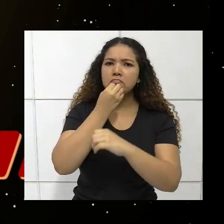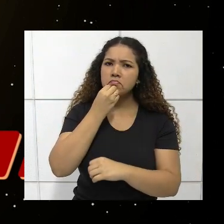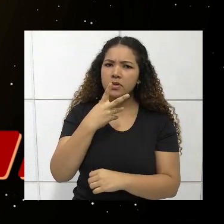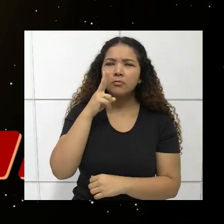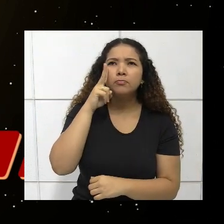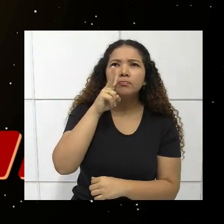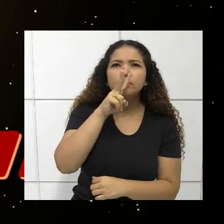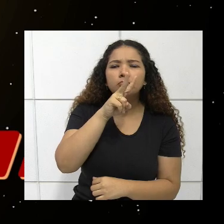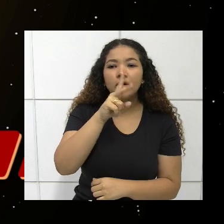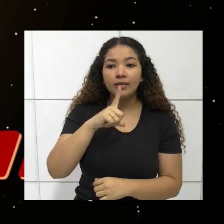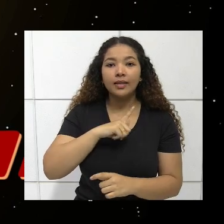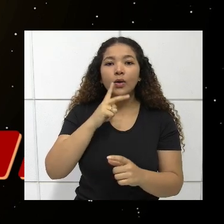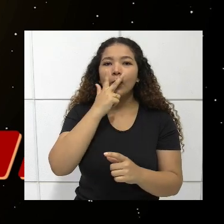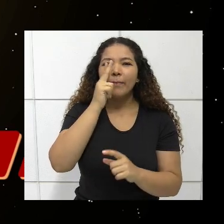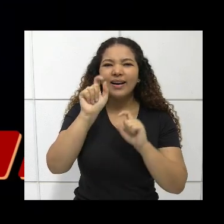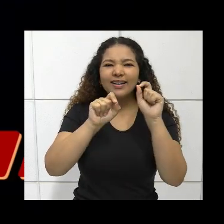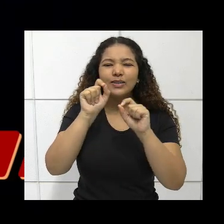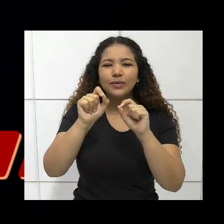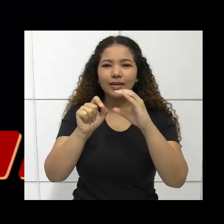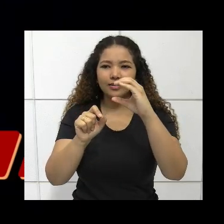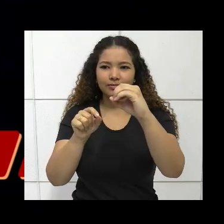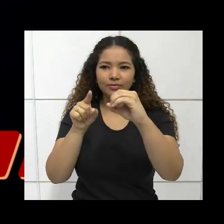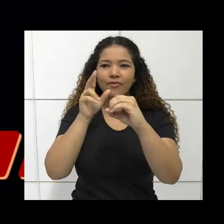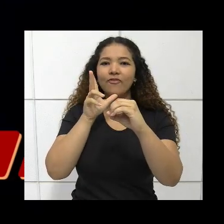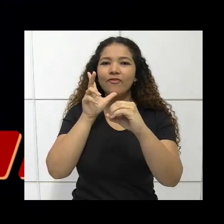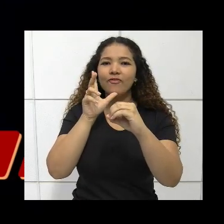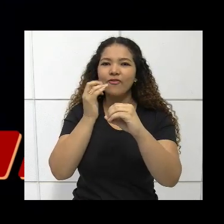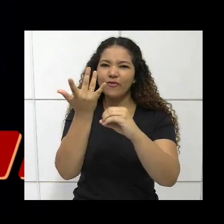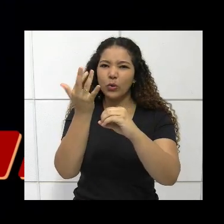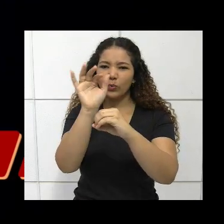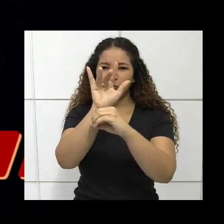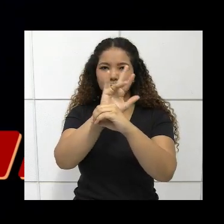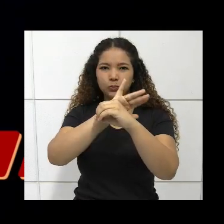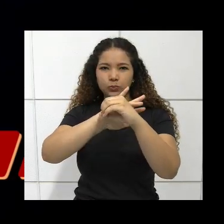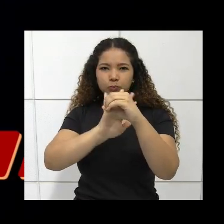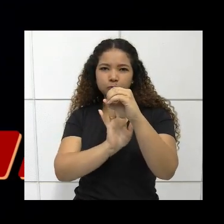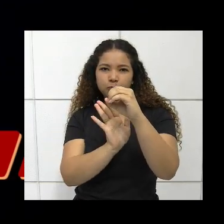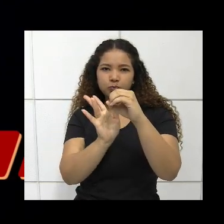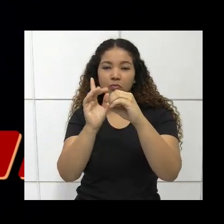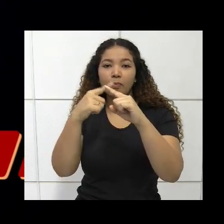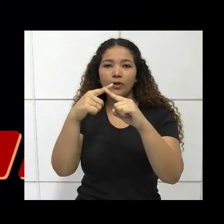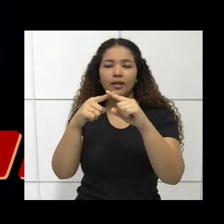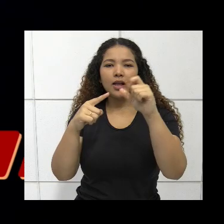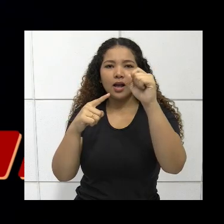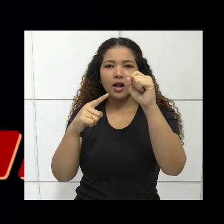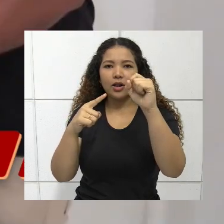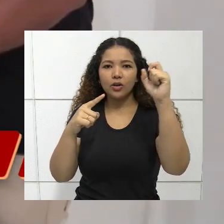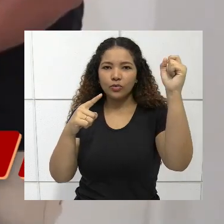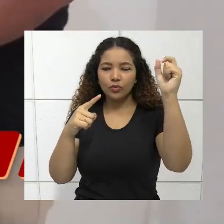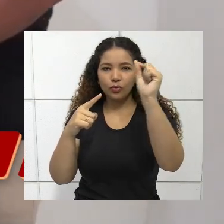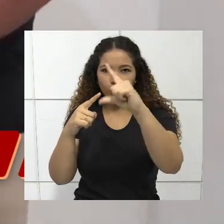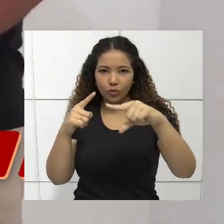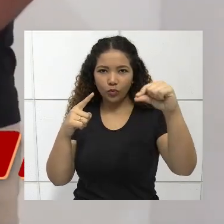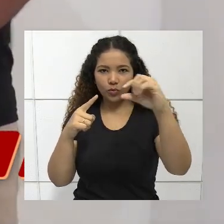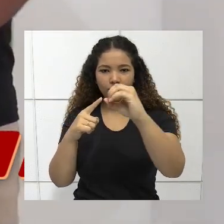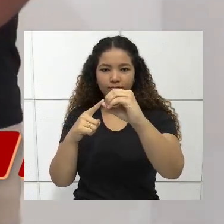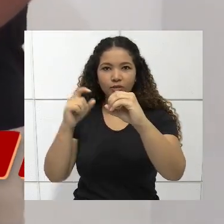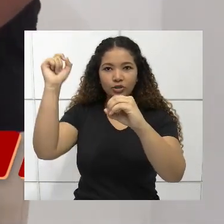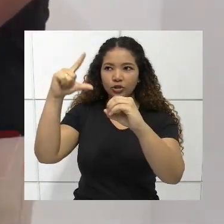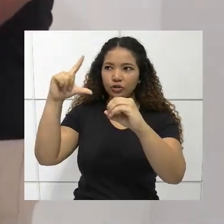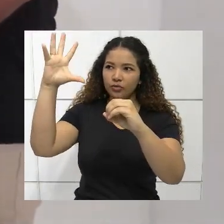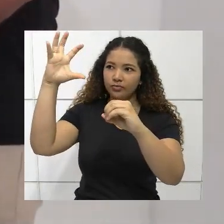criando uma espécie de anel de fogo em função da posição relativa da Lua, Terra e Sol. E para falar